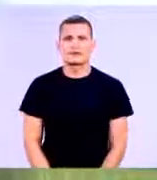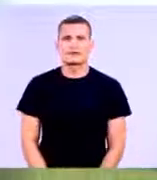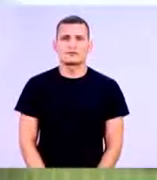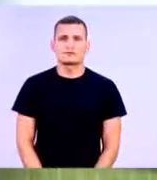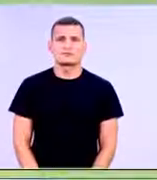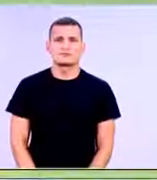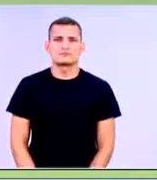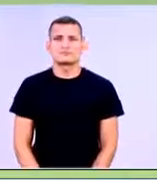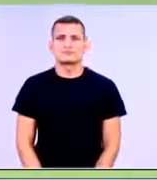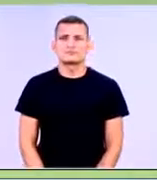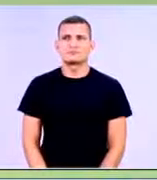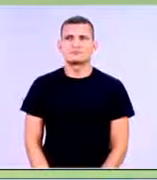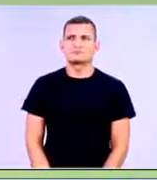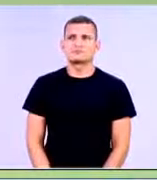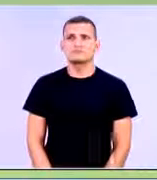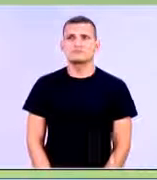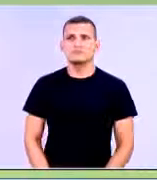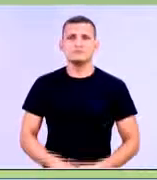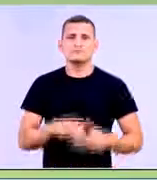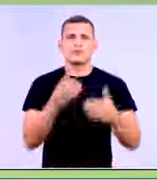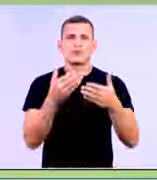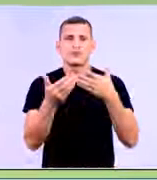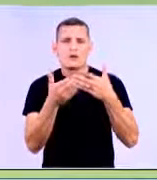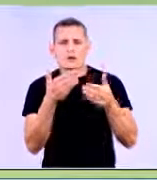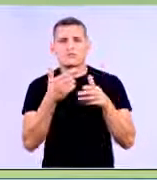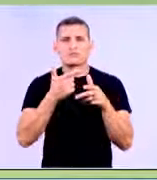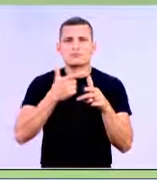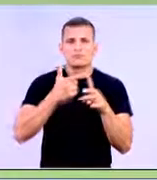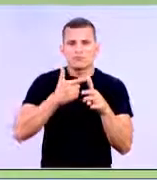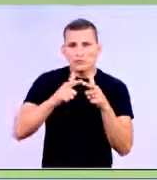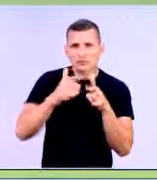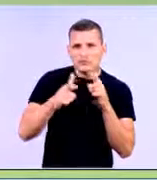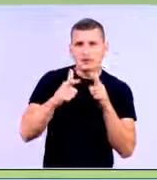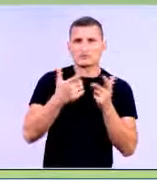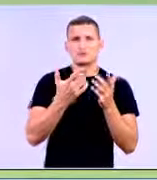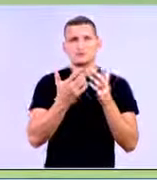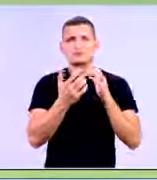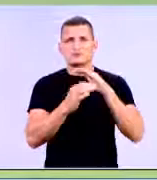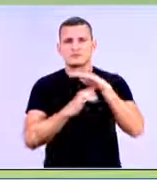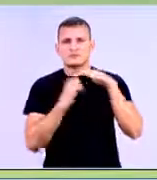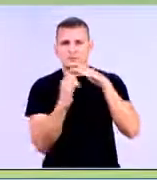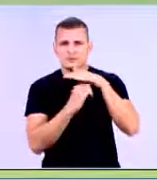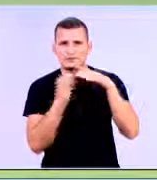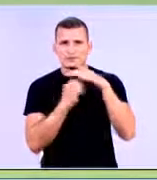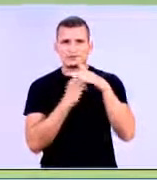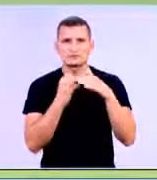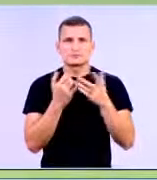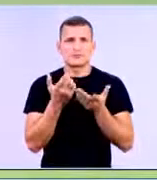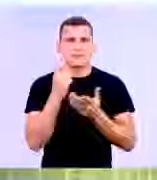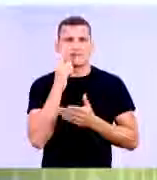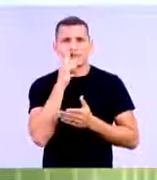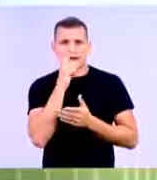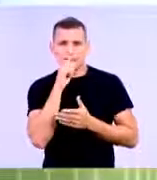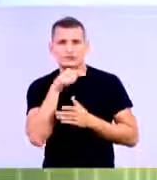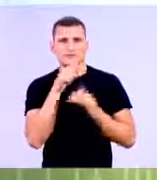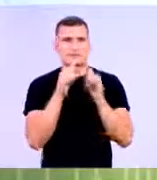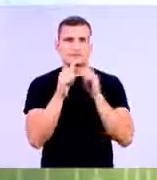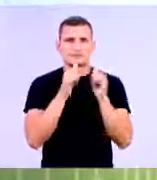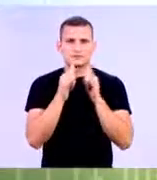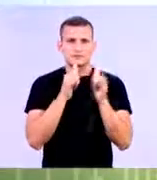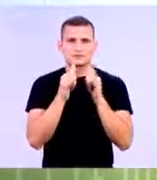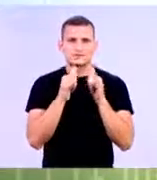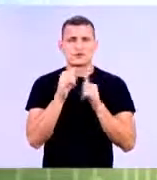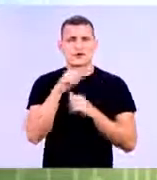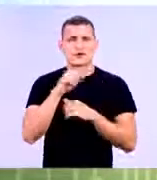qualquer impacto diante da empresa, né, diante de uma vulnerabilidade dessa informação, ela seja